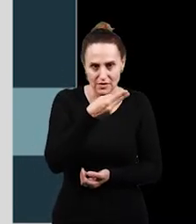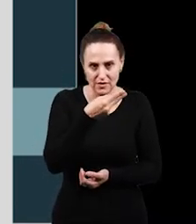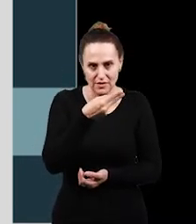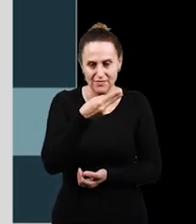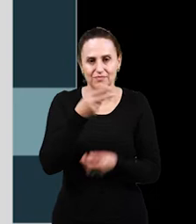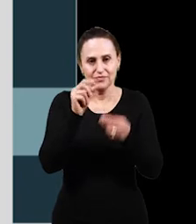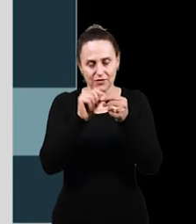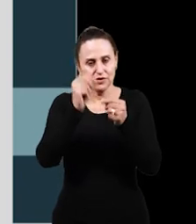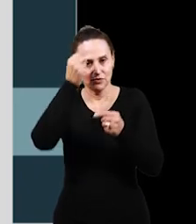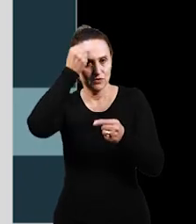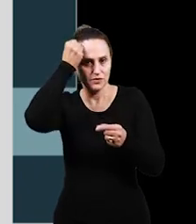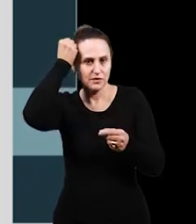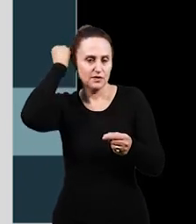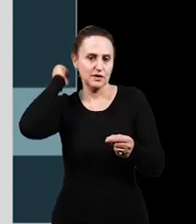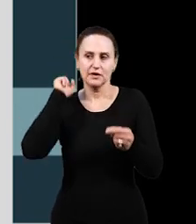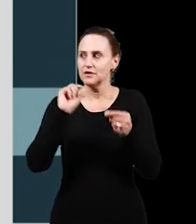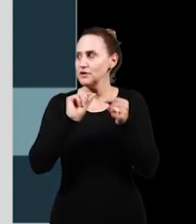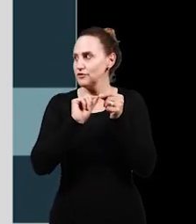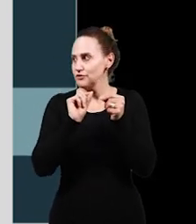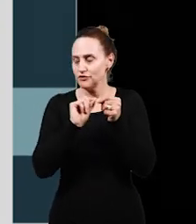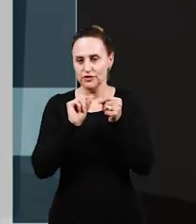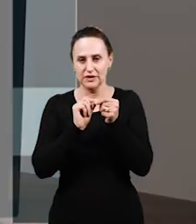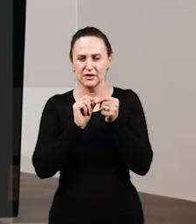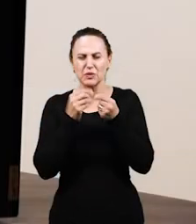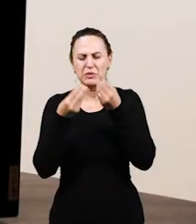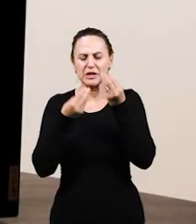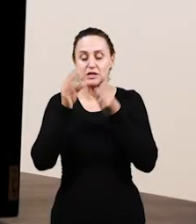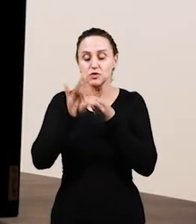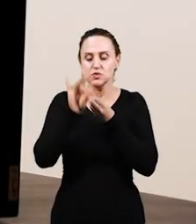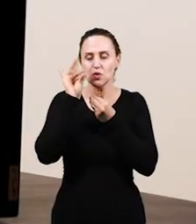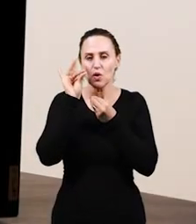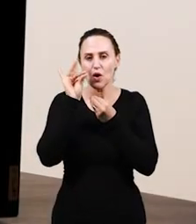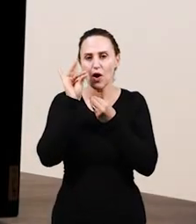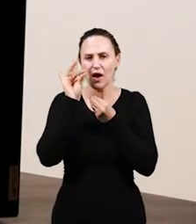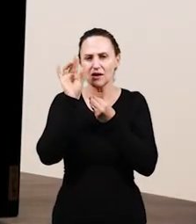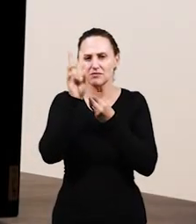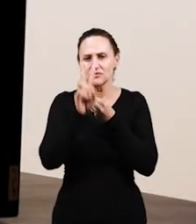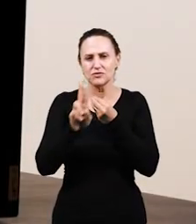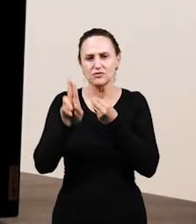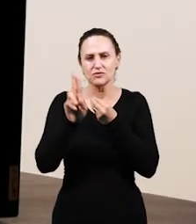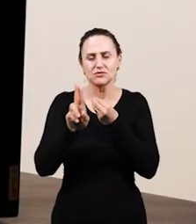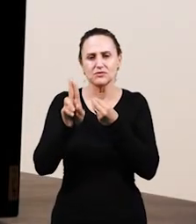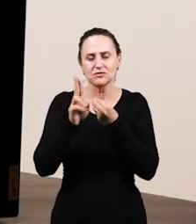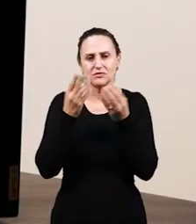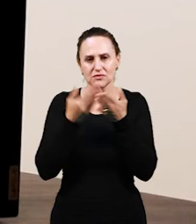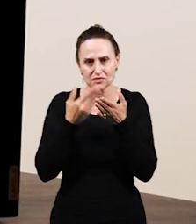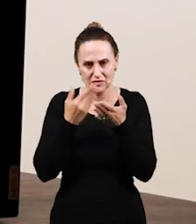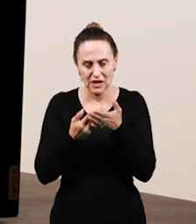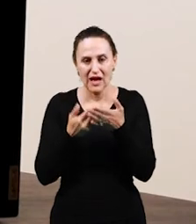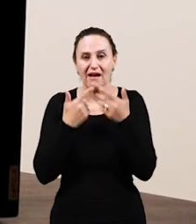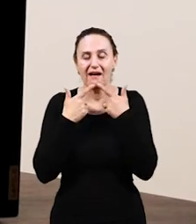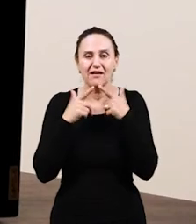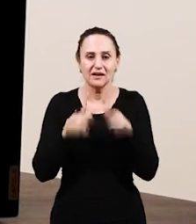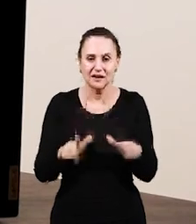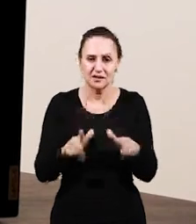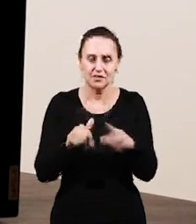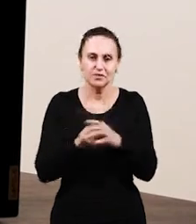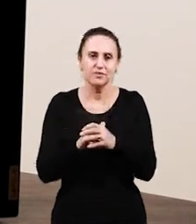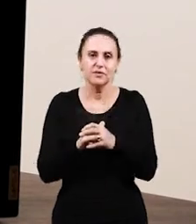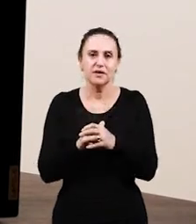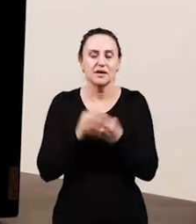seguir ele é optar por estudar a língua e deixa de lado a sala então ele exclui automaticamente